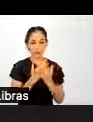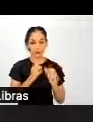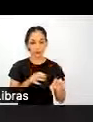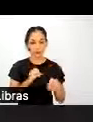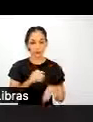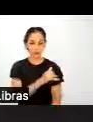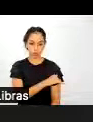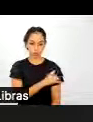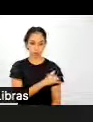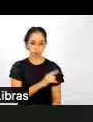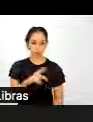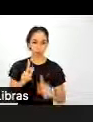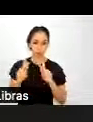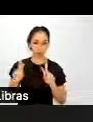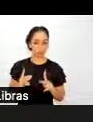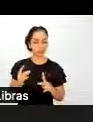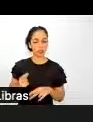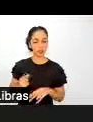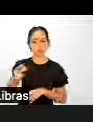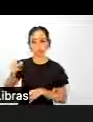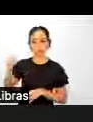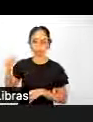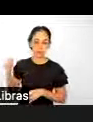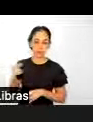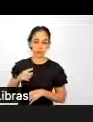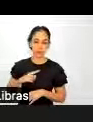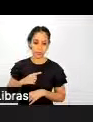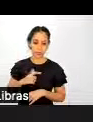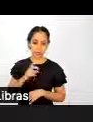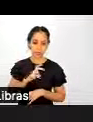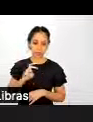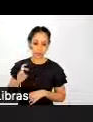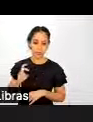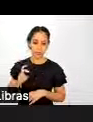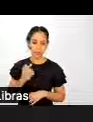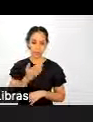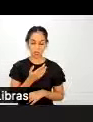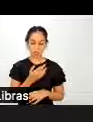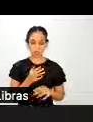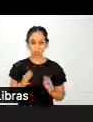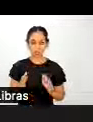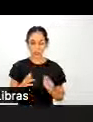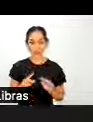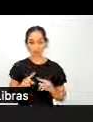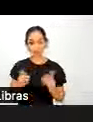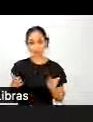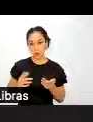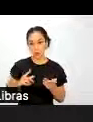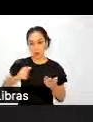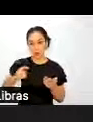sólido, que já tem, na época do livro, tinha 55 intervenções, agora já deve ter mais, que envolve a prefeitura com